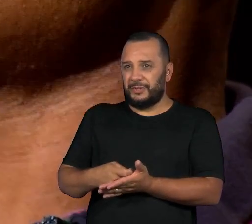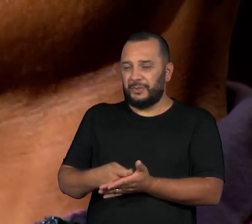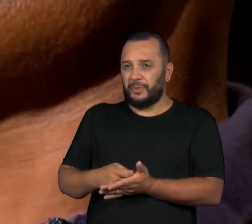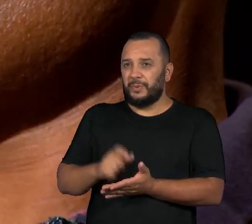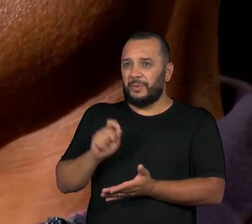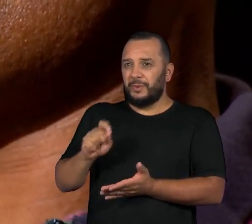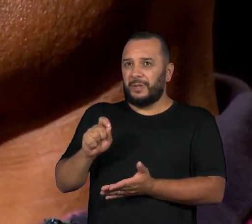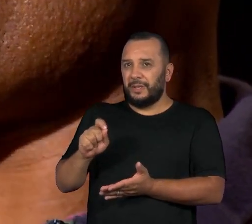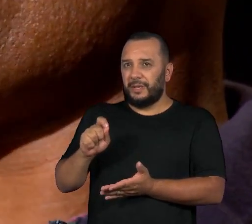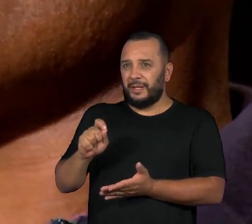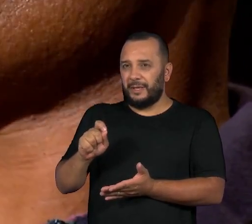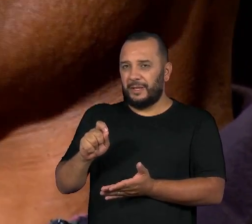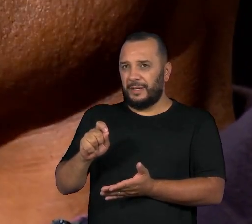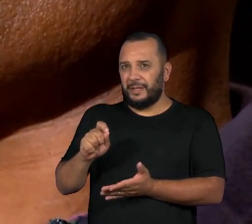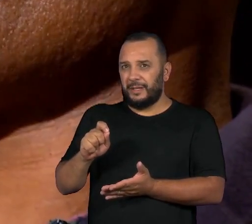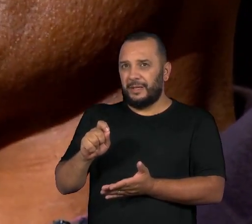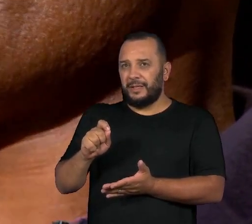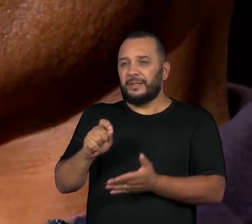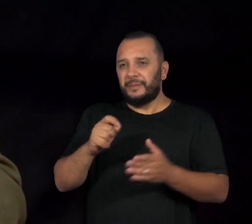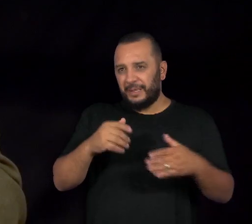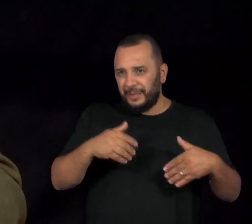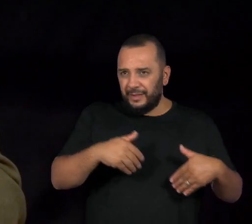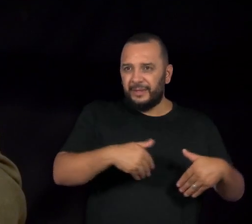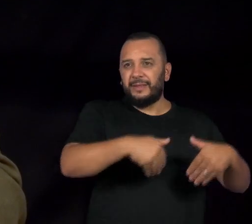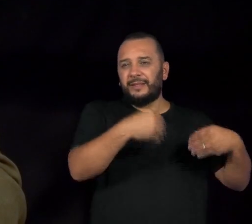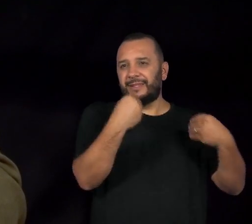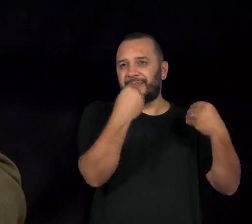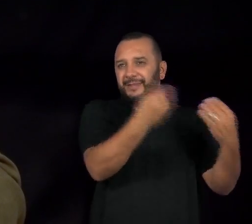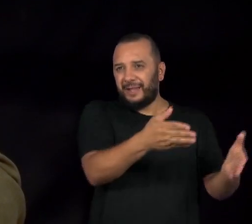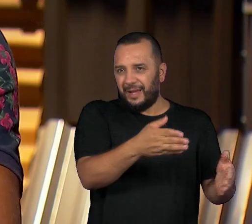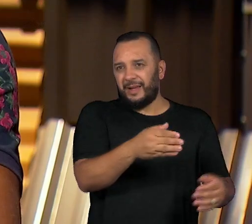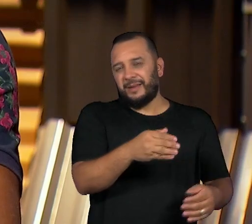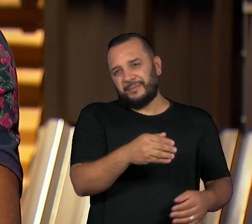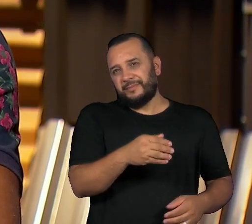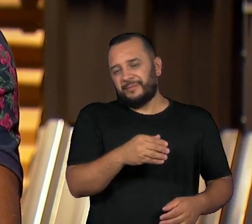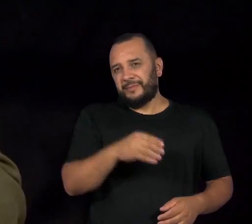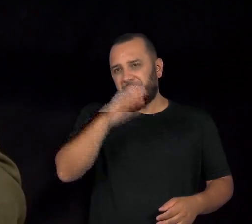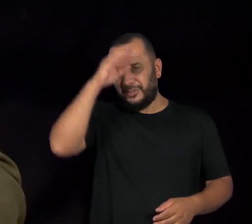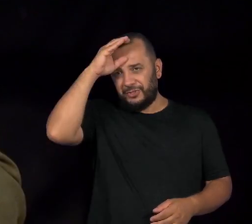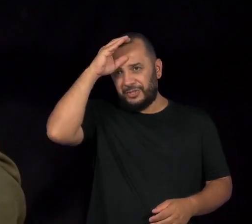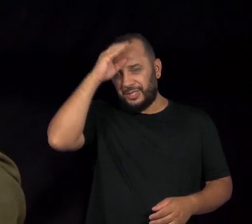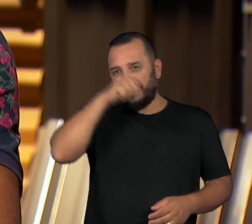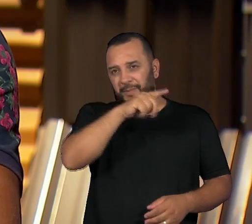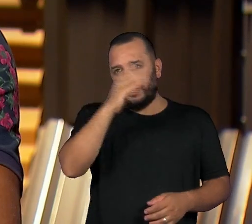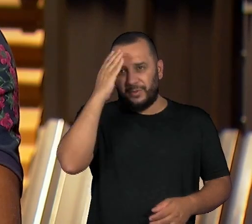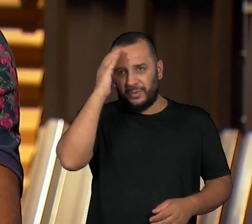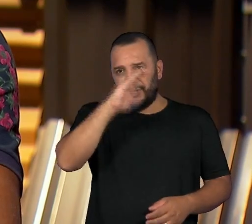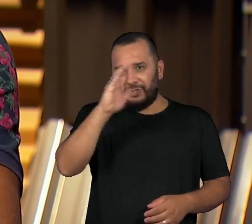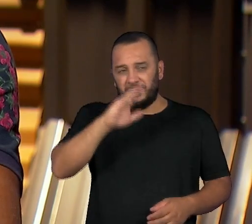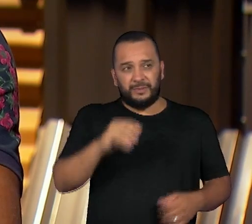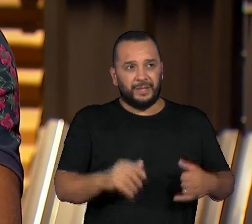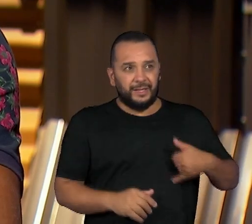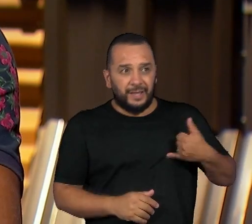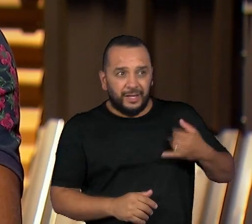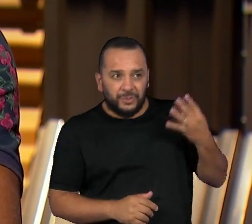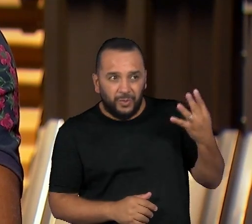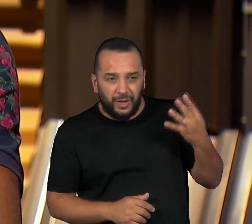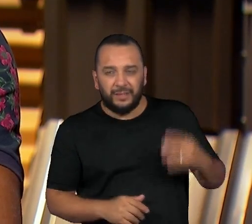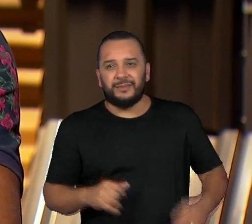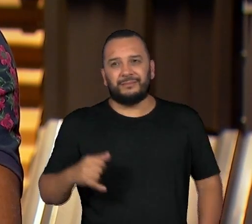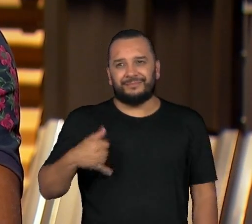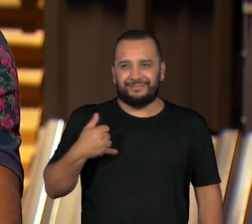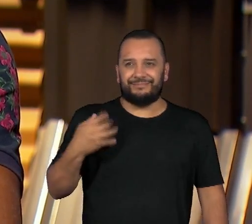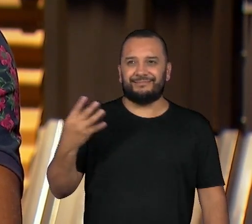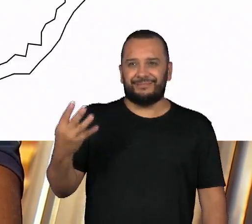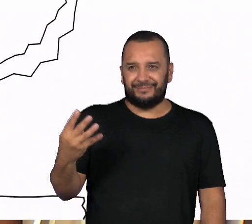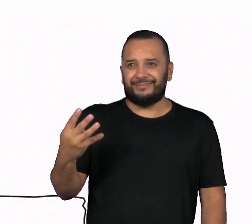me deixar ir com a minha tia, né? Para Curitiba, com 4 anos. 4 anos de idade. Imagina, 4